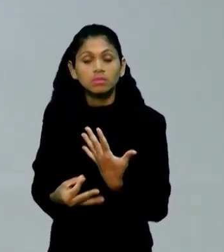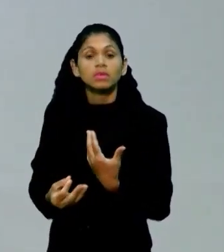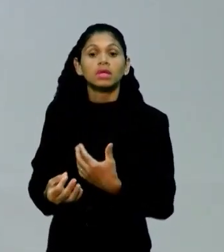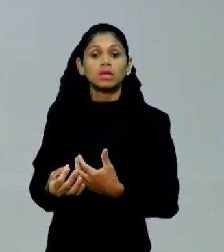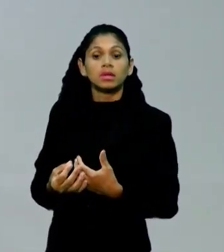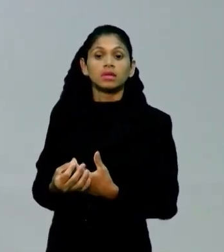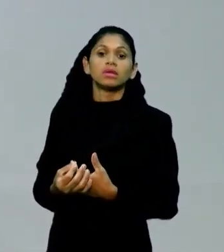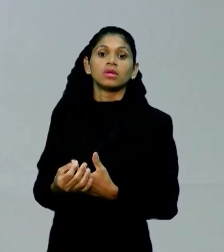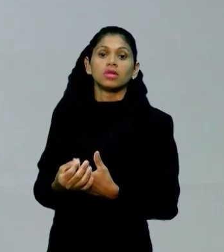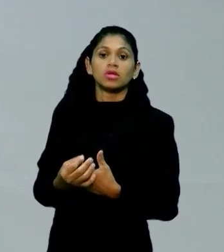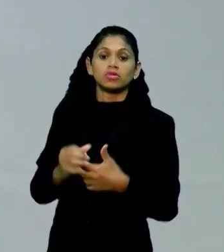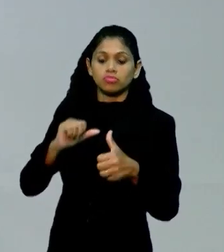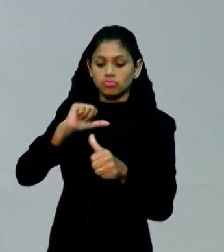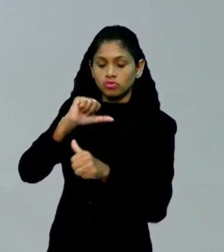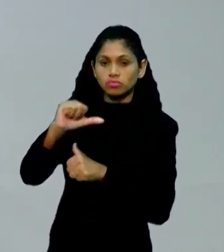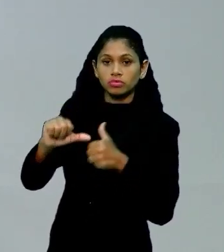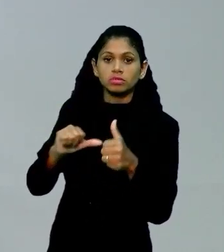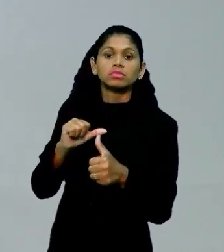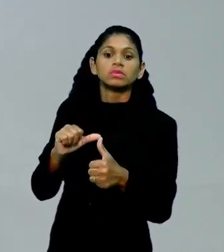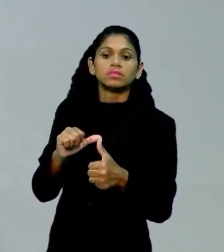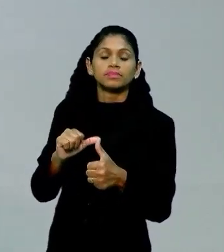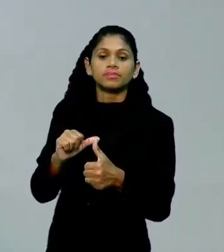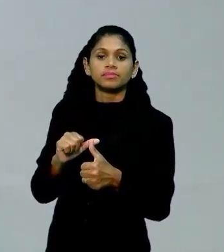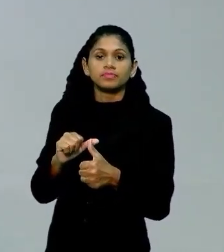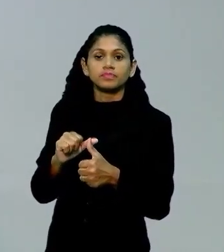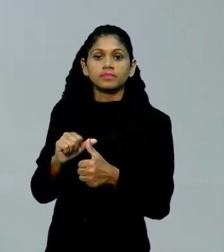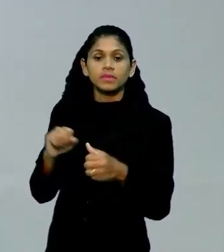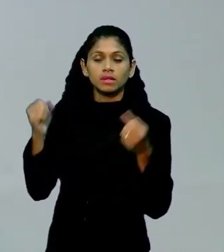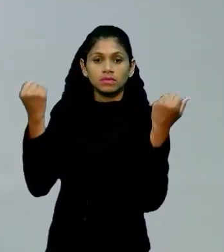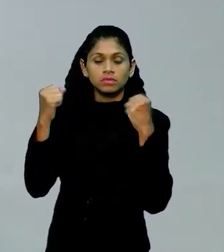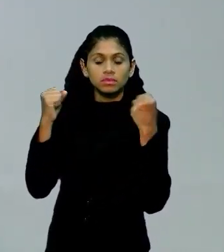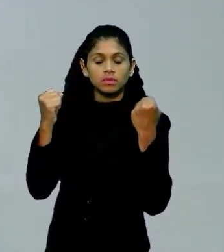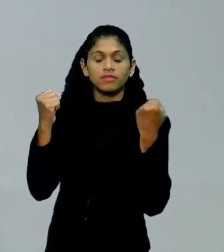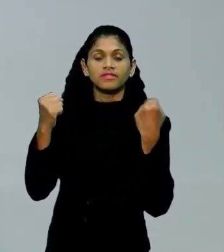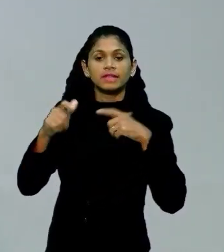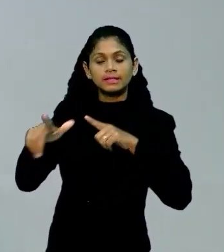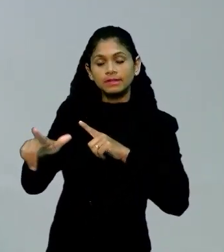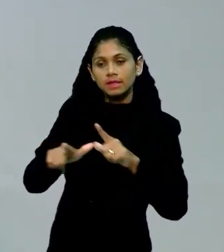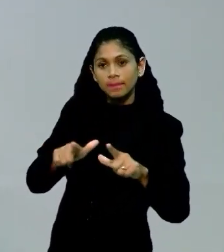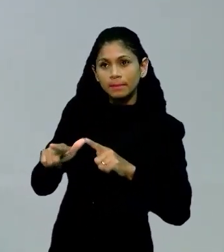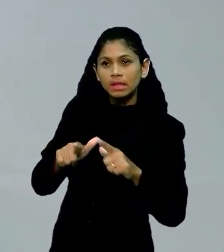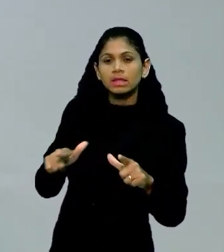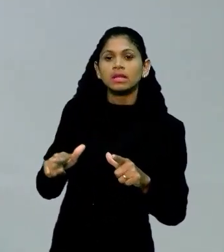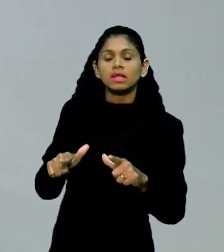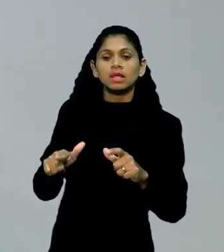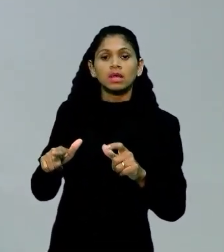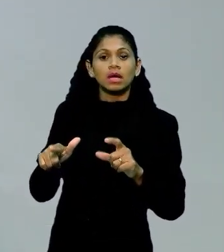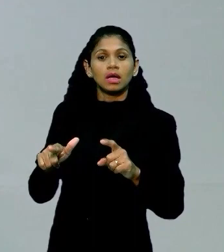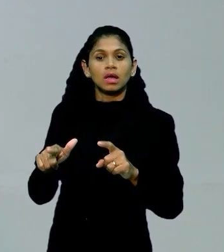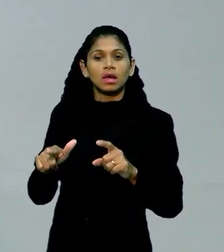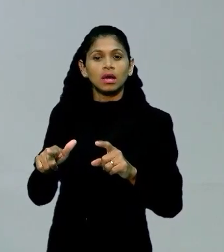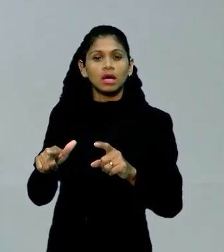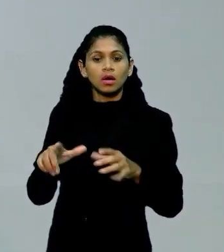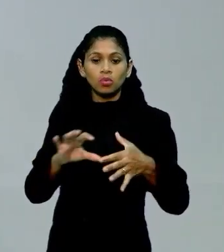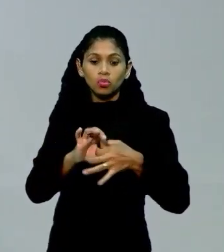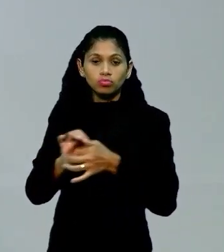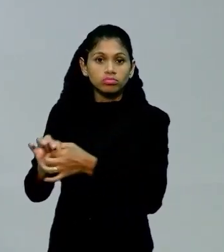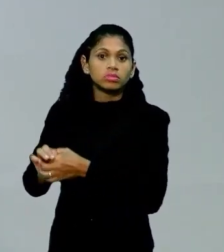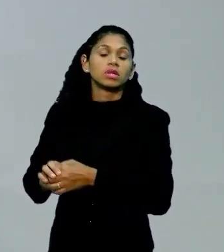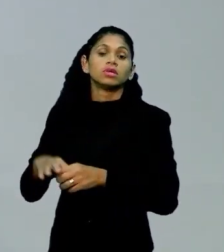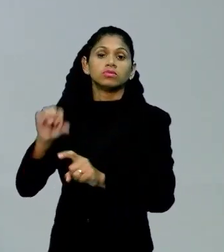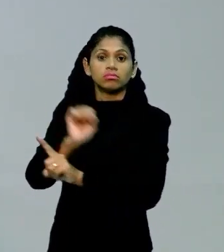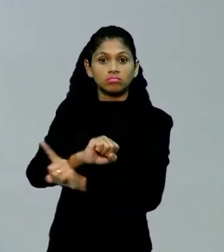educação física vai trabalhar o aspecto social comunidade aquele aspecto social ele é desenvolvido por meio de